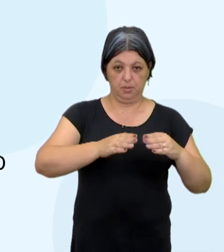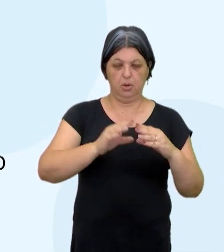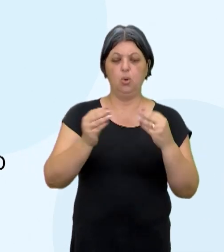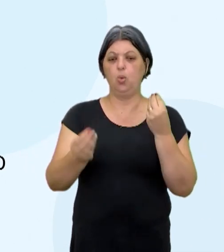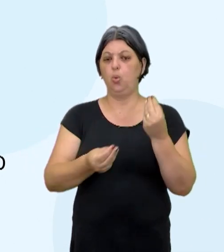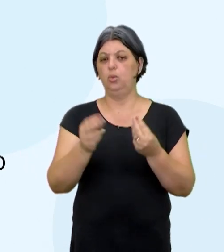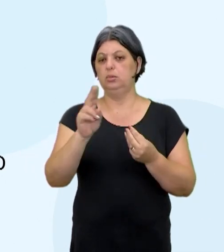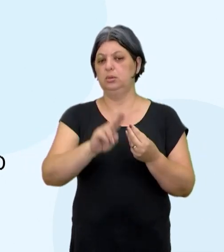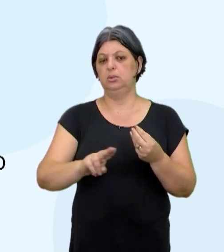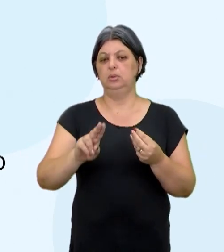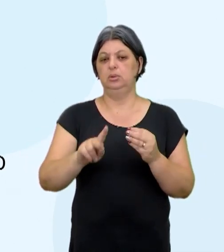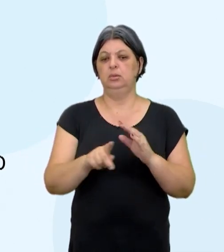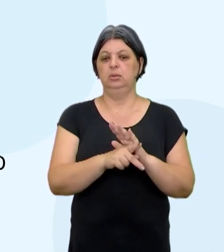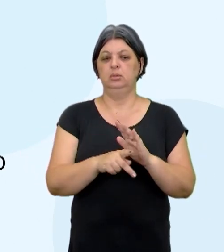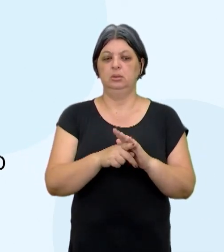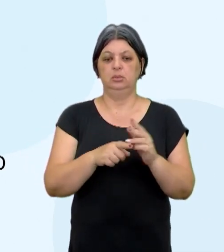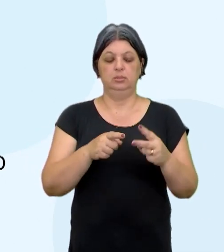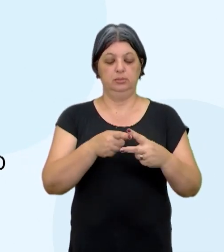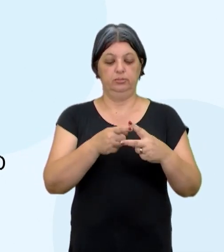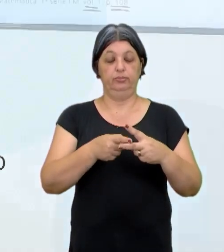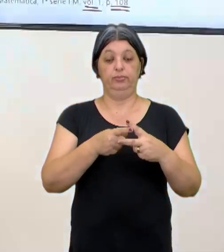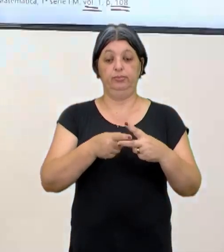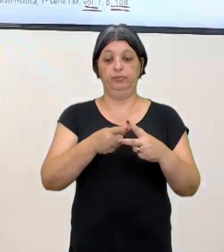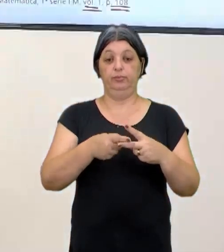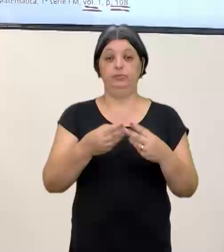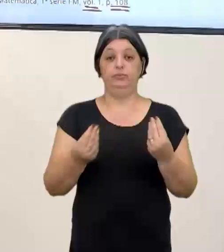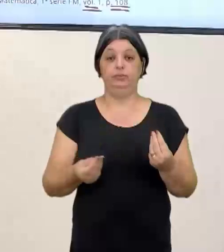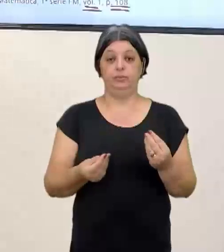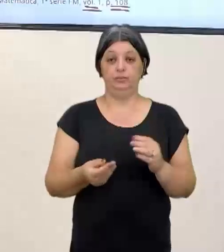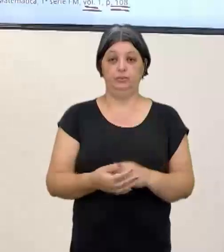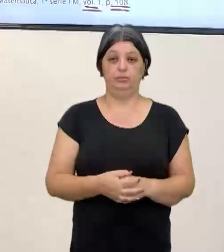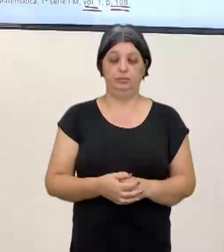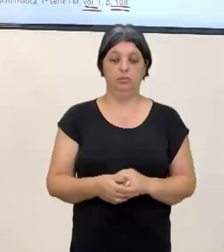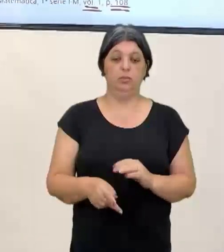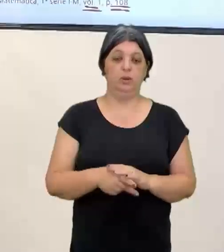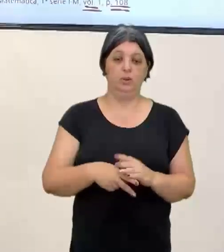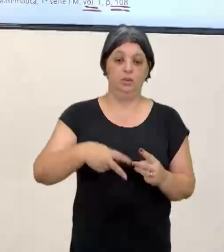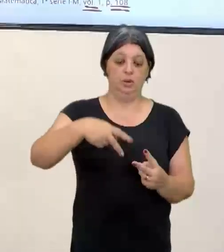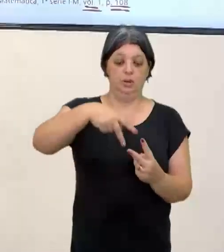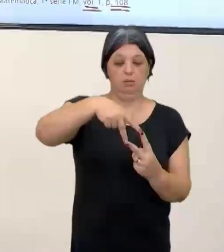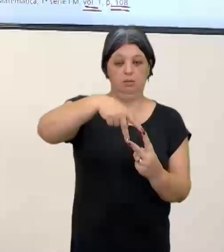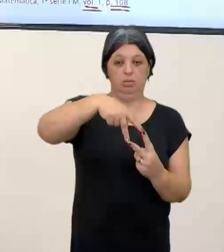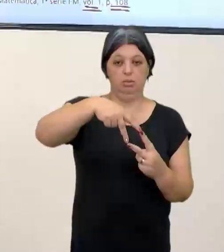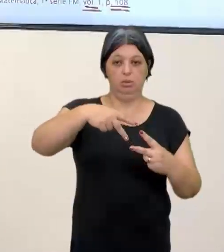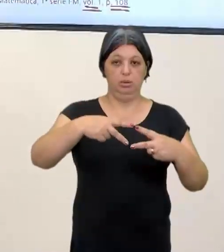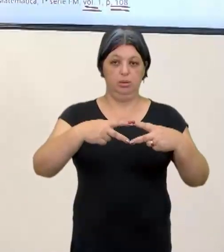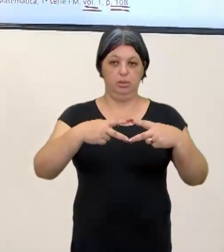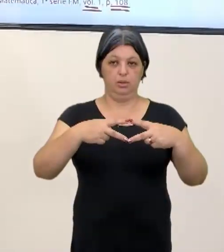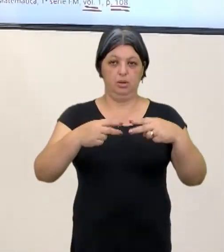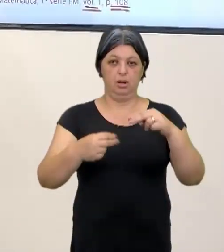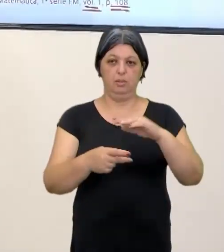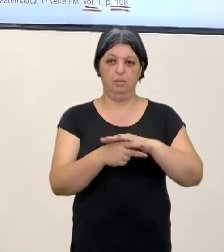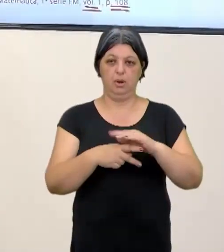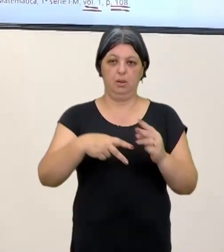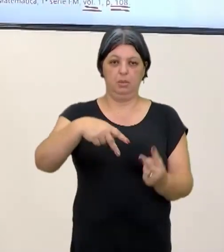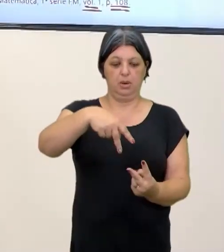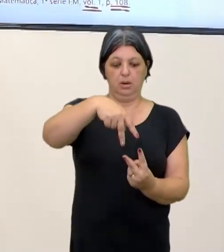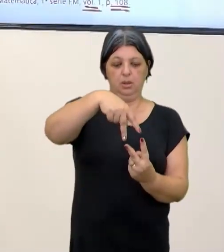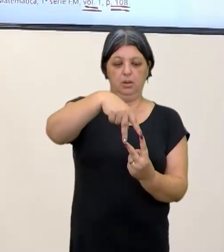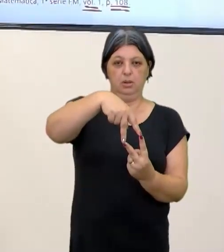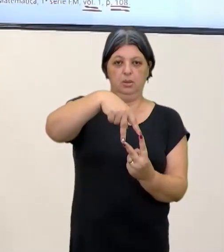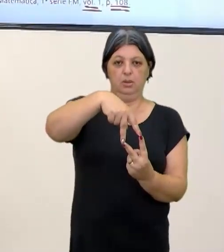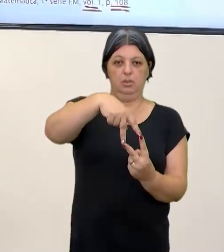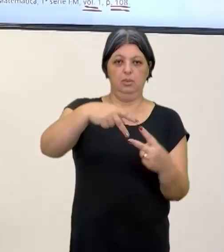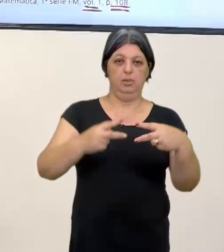somente triângulos equiláteros? Por que eu consigo encaixar os triângulos perfeitamente para fazer uma